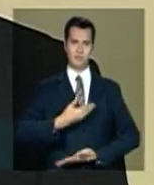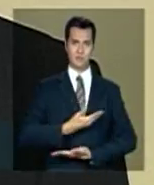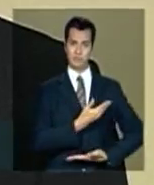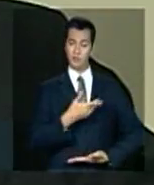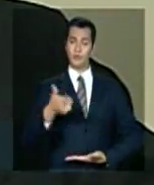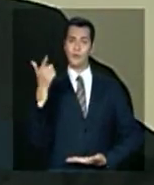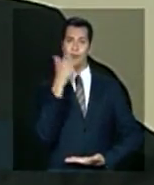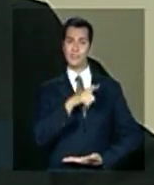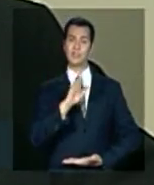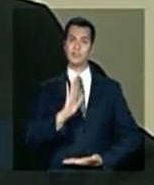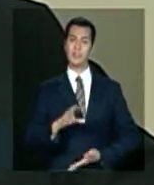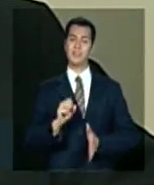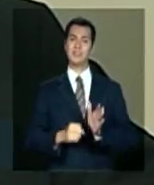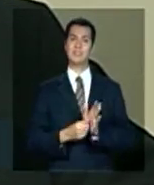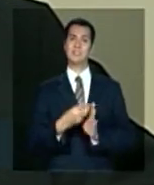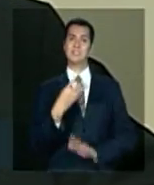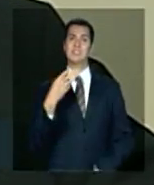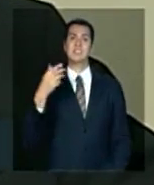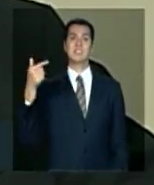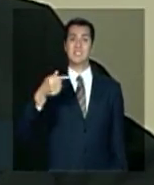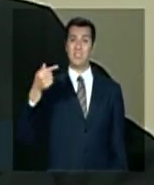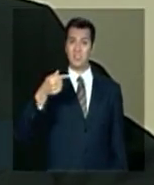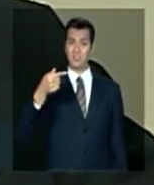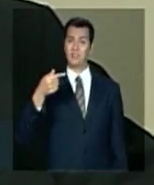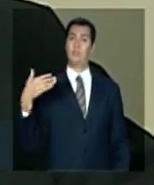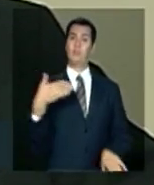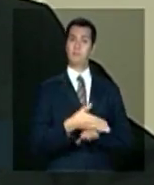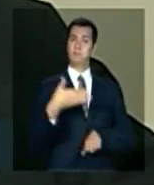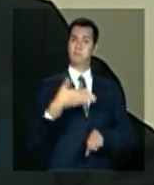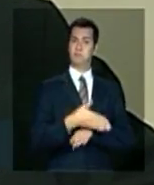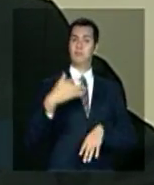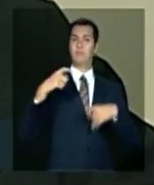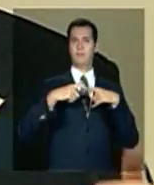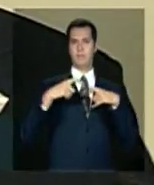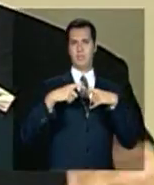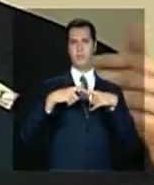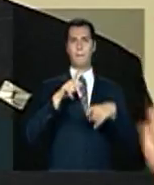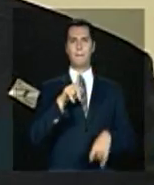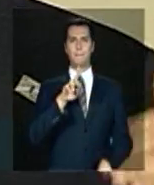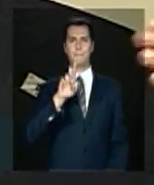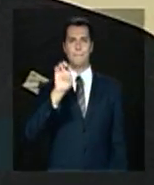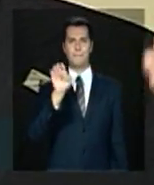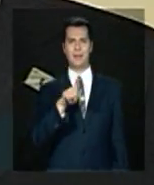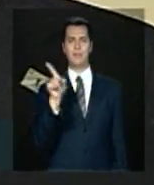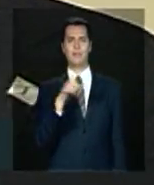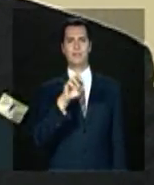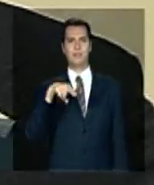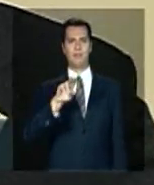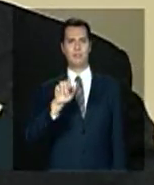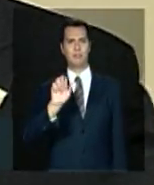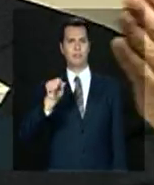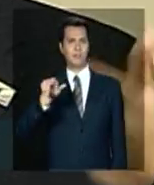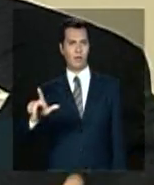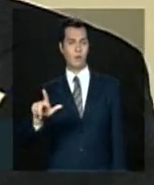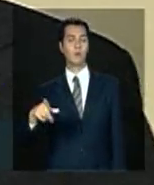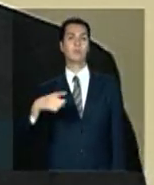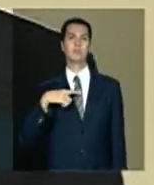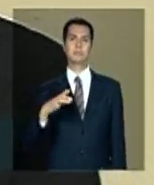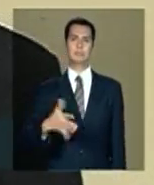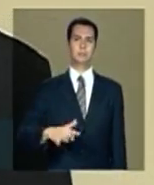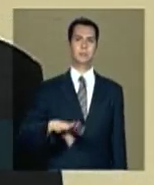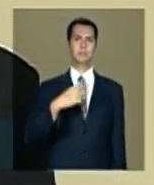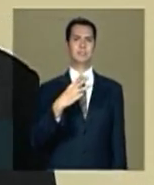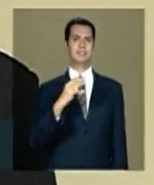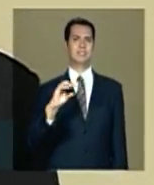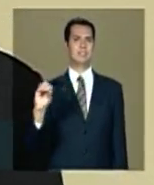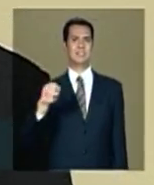consultas no pré-natal só para os senhores e senhoras ter ideia e significou 300 mil a mais de gestantes que